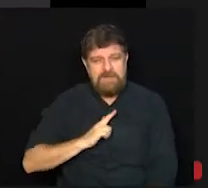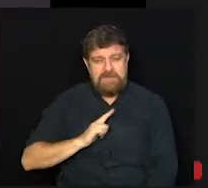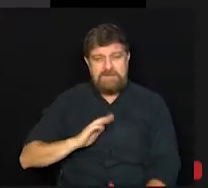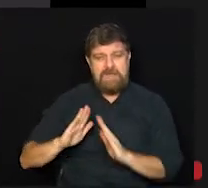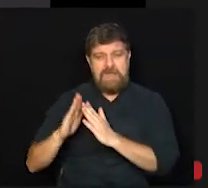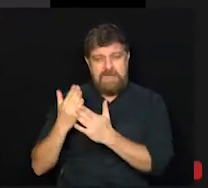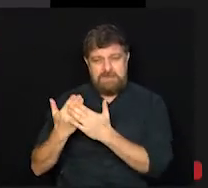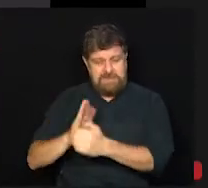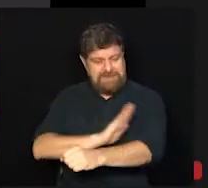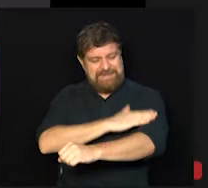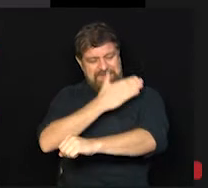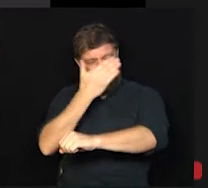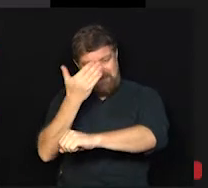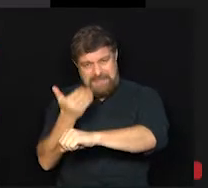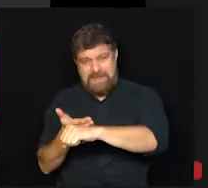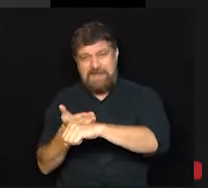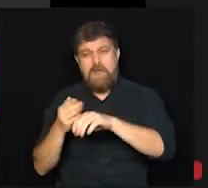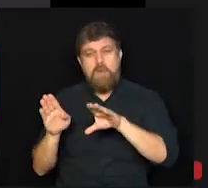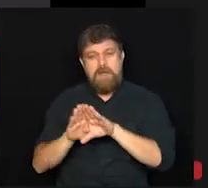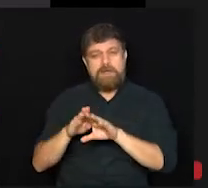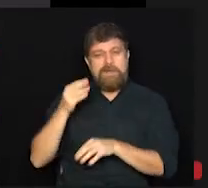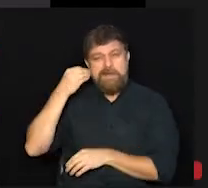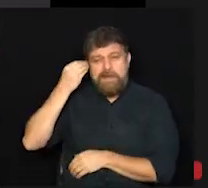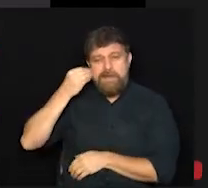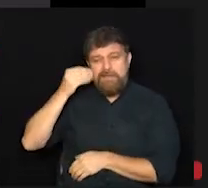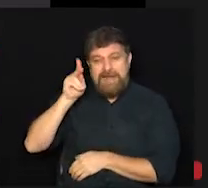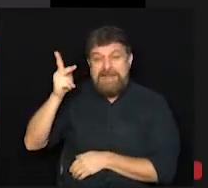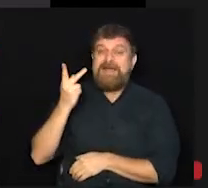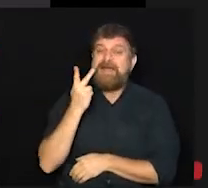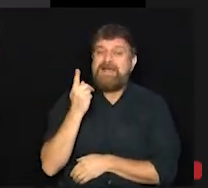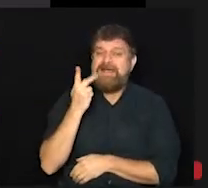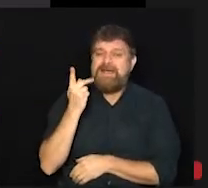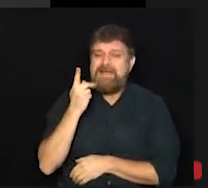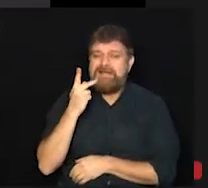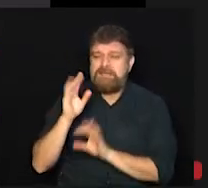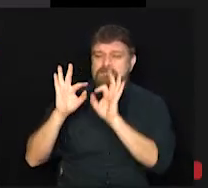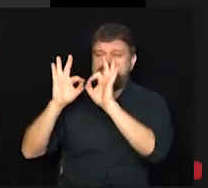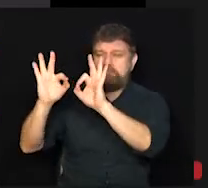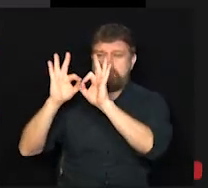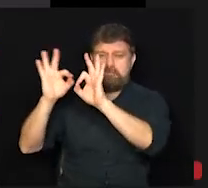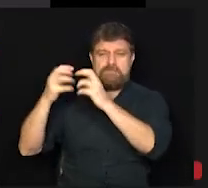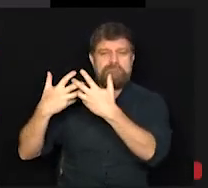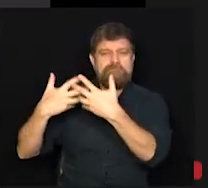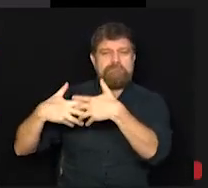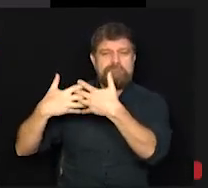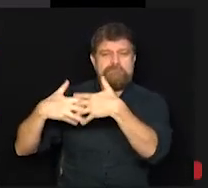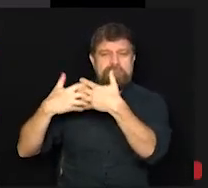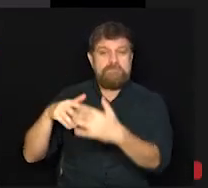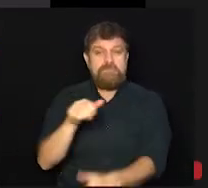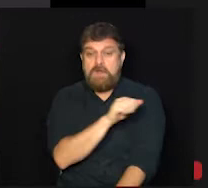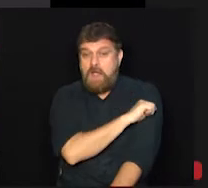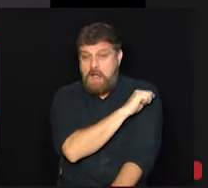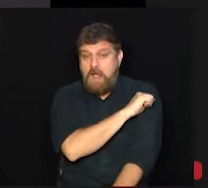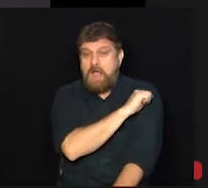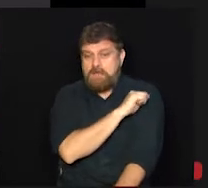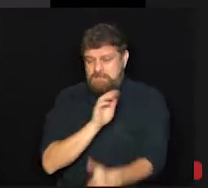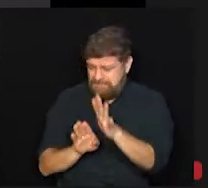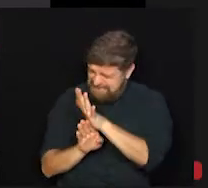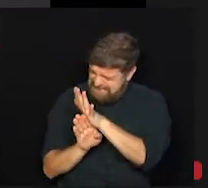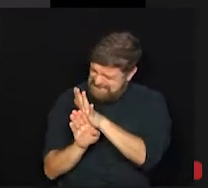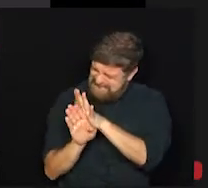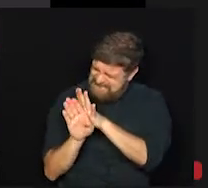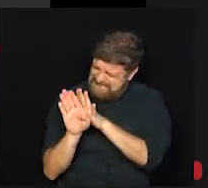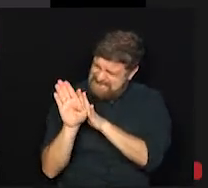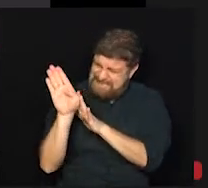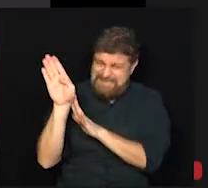tempo integral e outras experiências no Ceará, e o efeito dessas experiências são estudantes realmente de alto desempenho